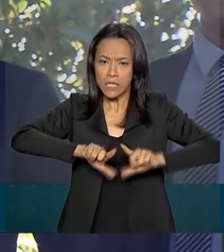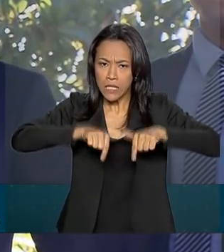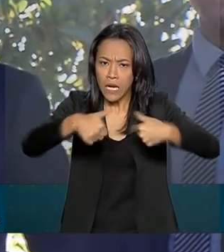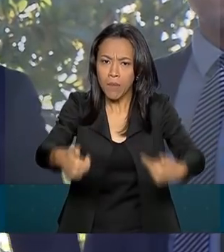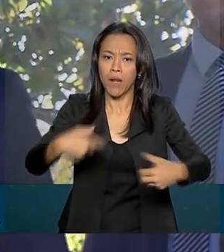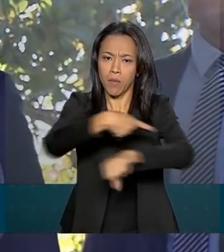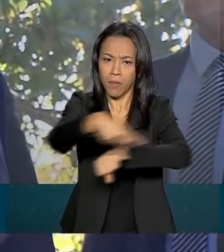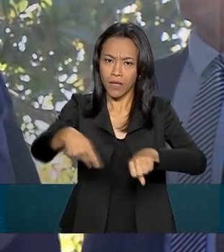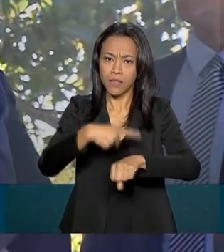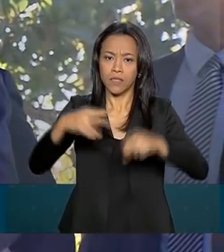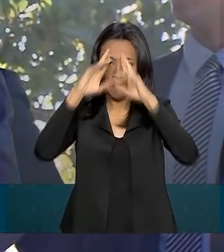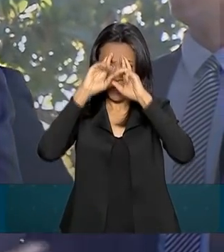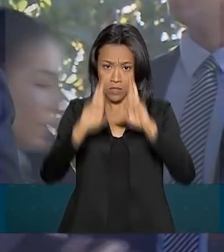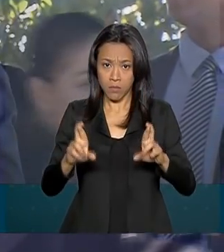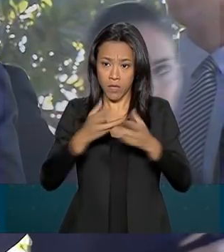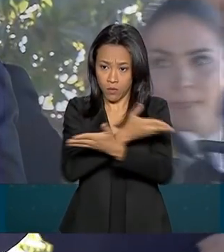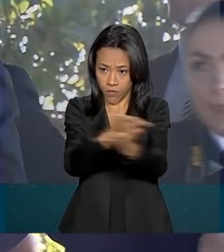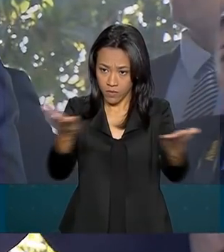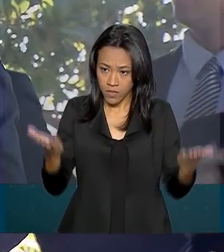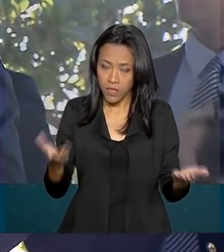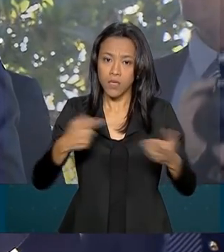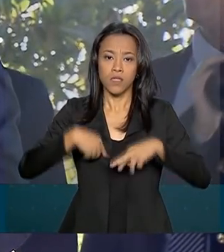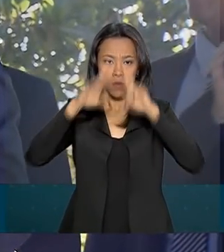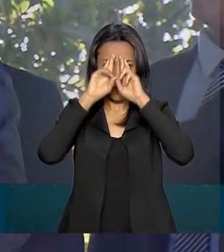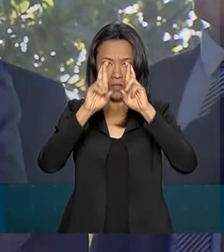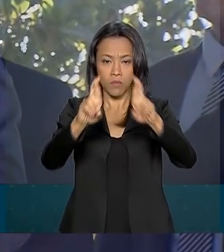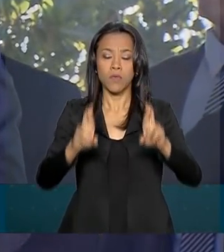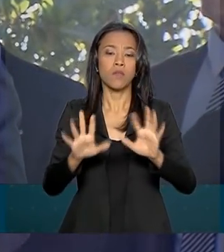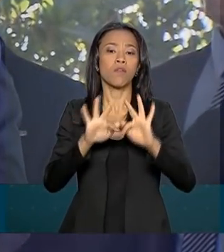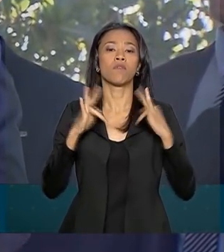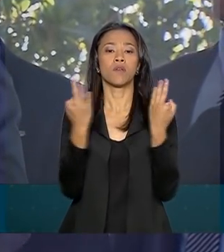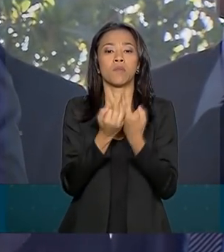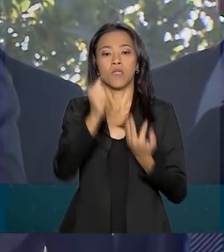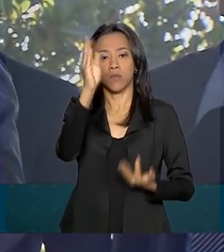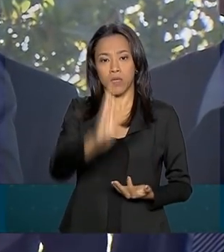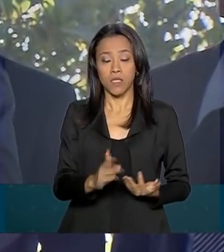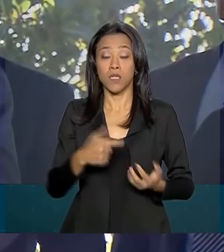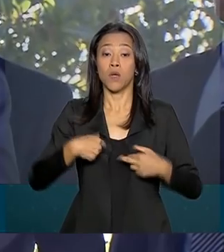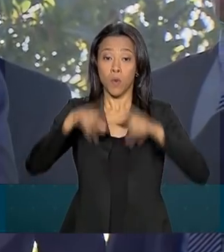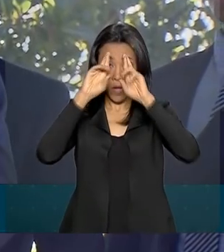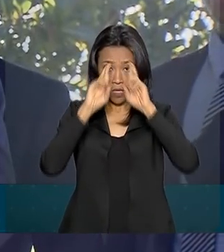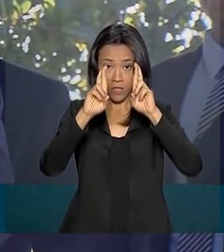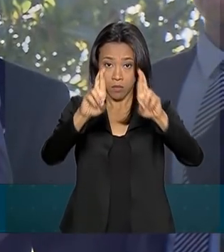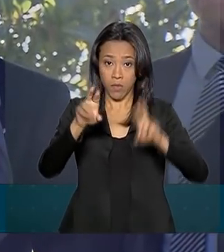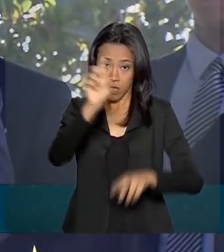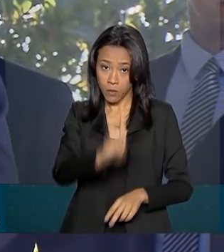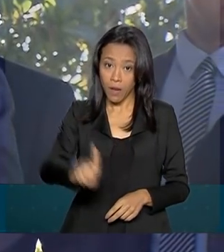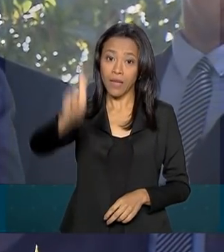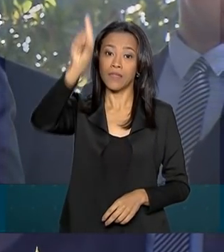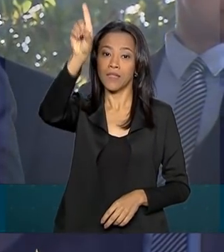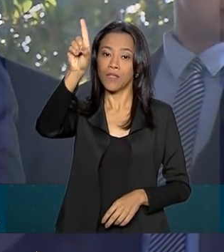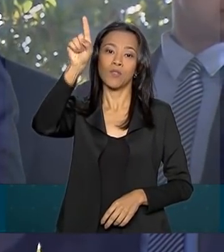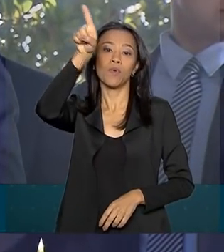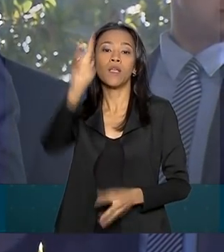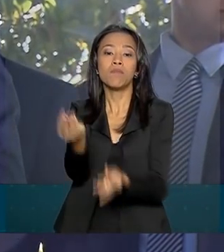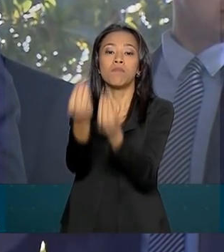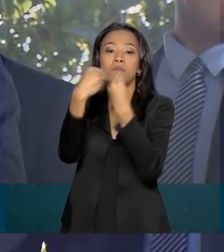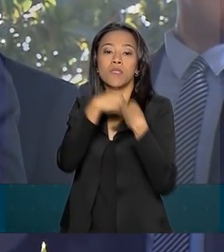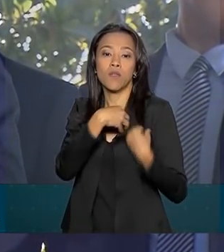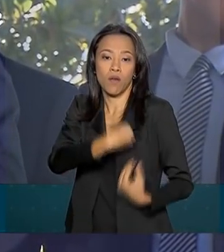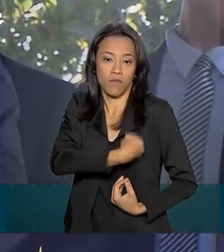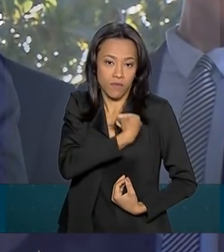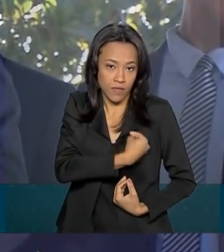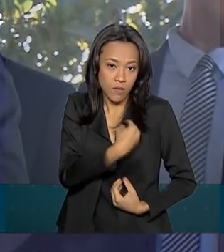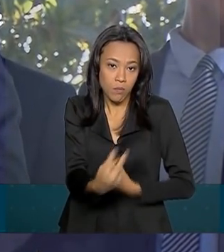à família brasileira, o respeito a Deus, a qual devo minha vida, e